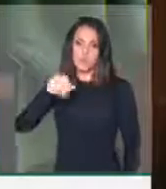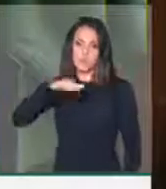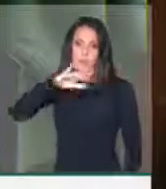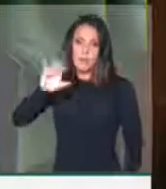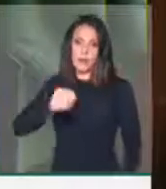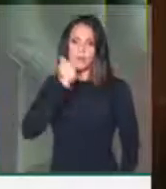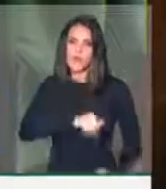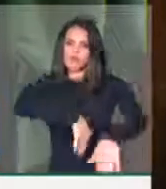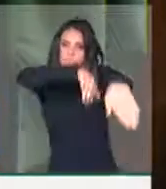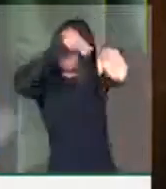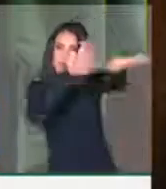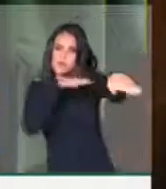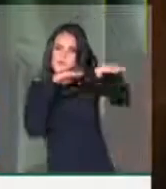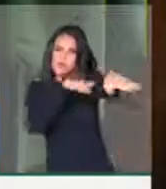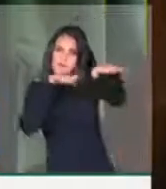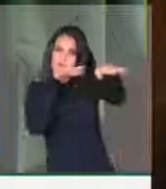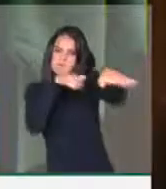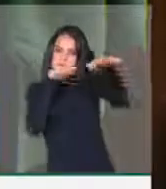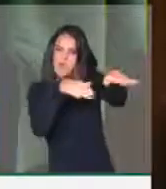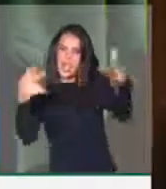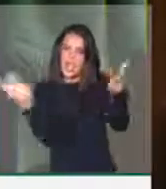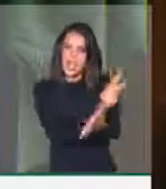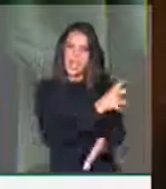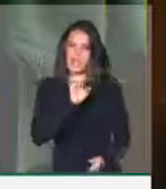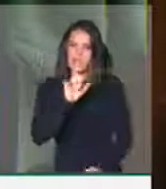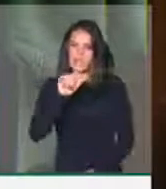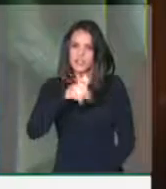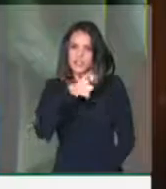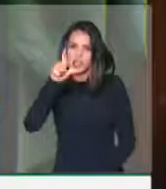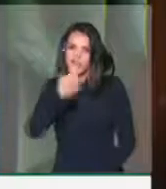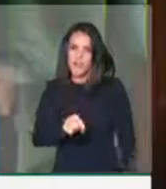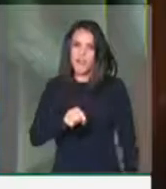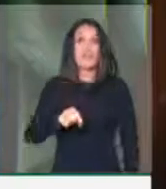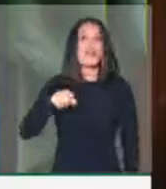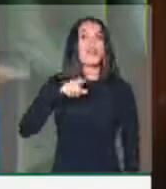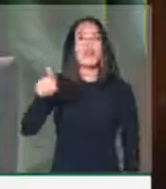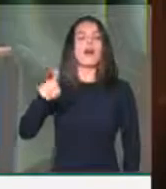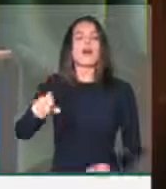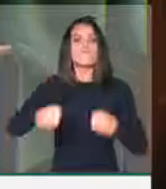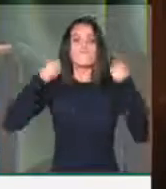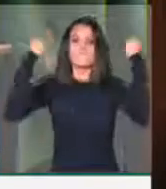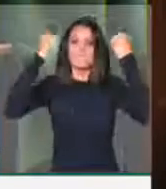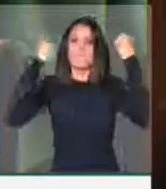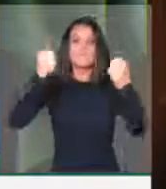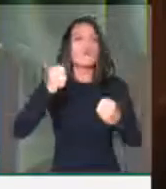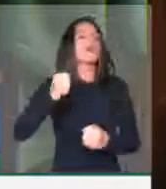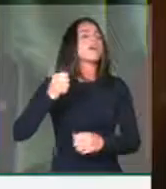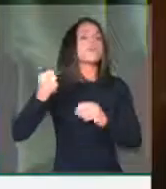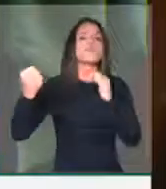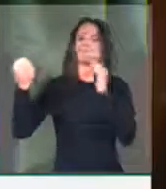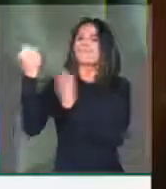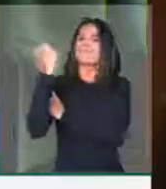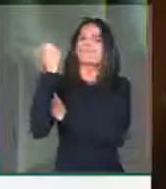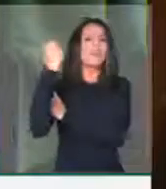ruas, como fizeram no Eleanão, na maior manifestação feminista da nossa história, contra